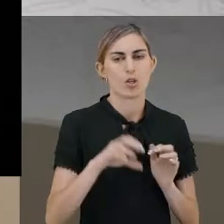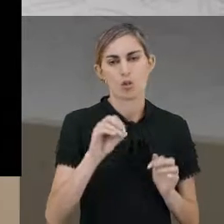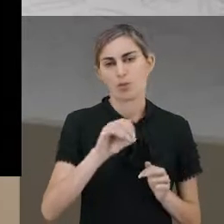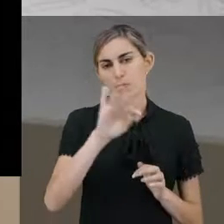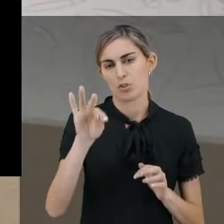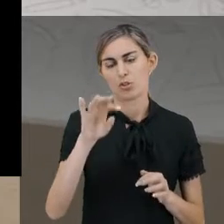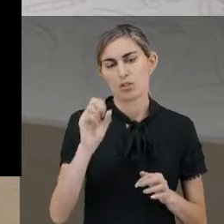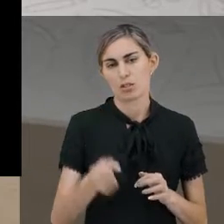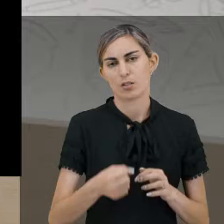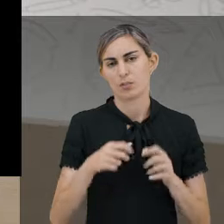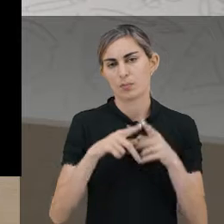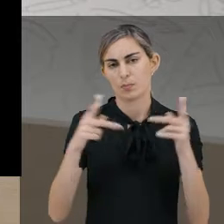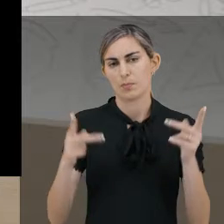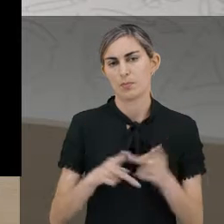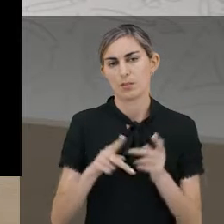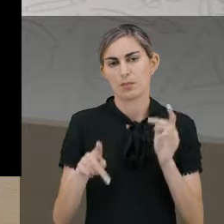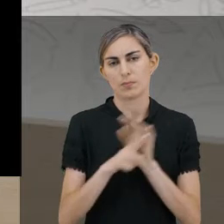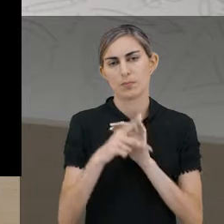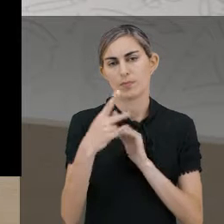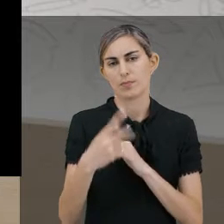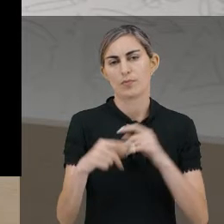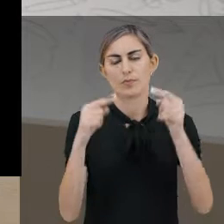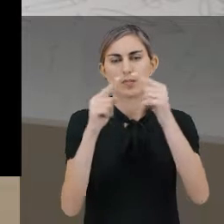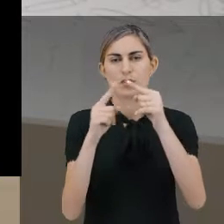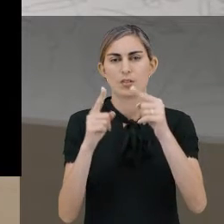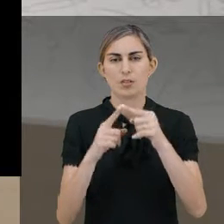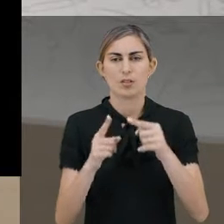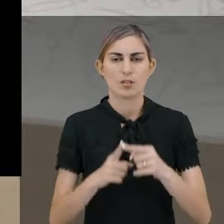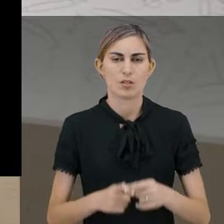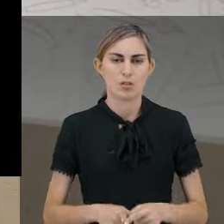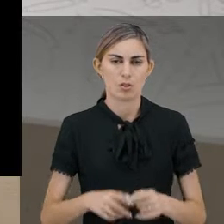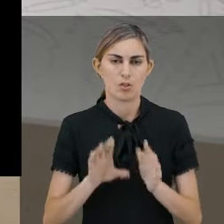do objeto prato específico, de acordo com